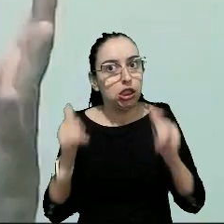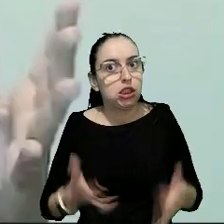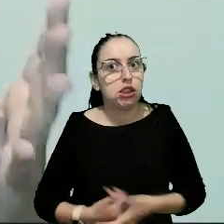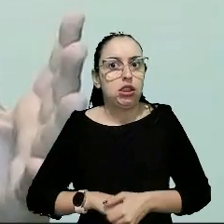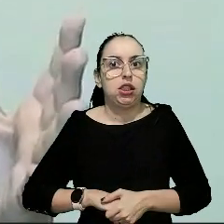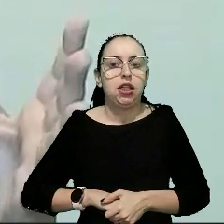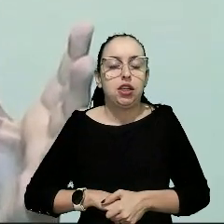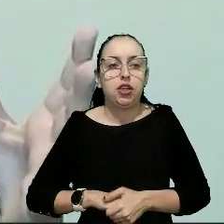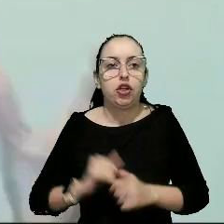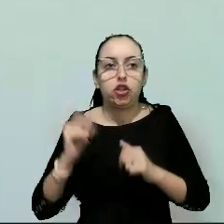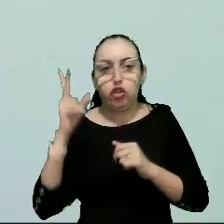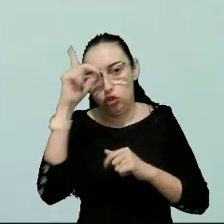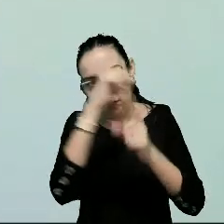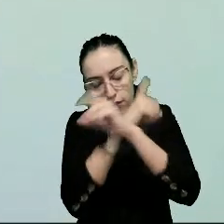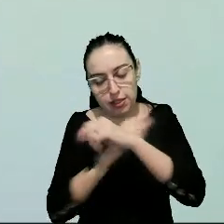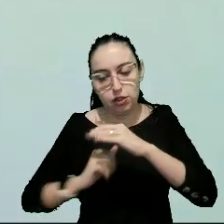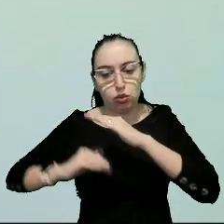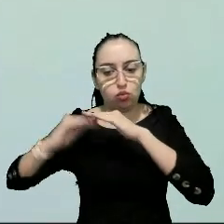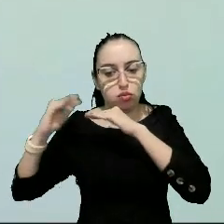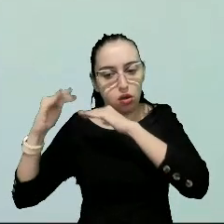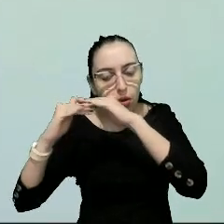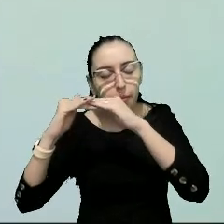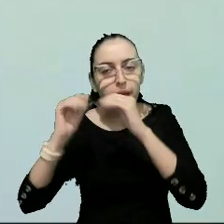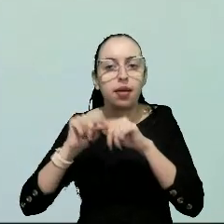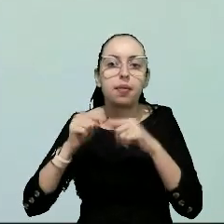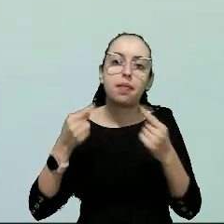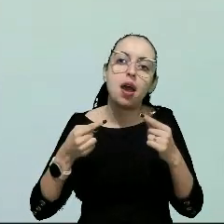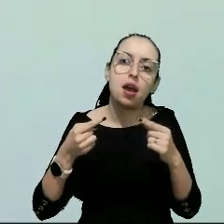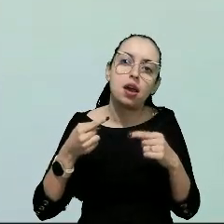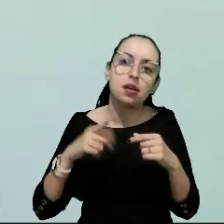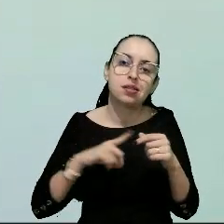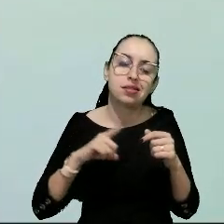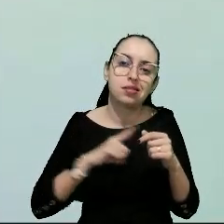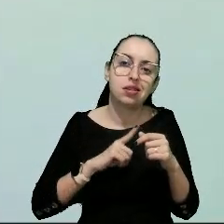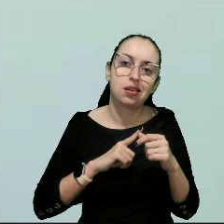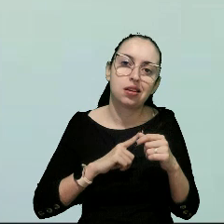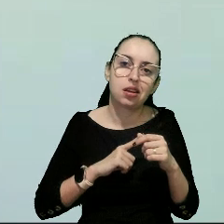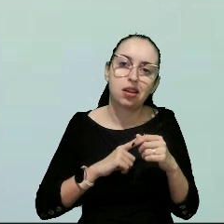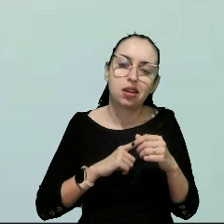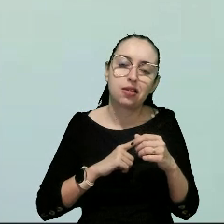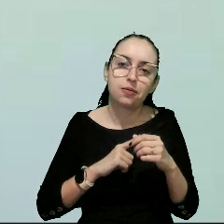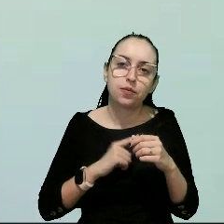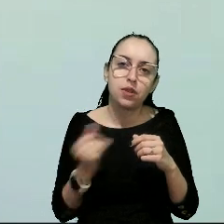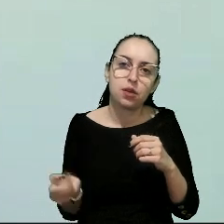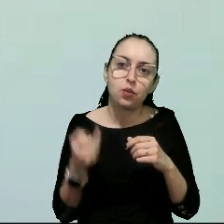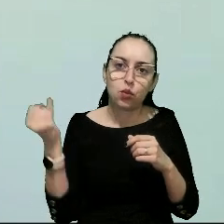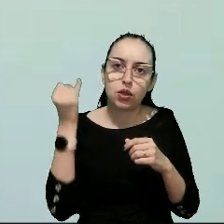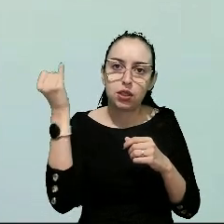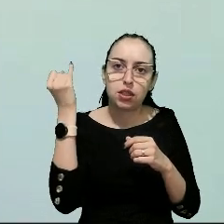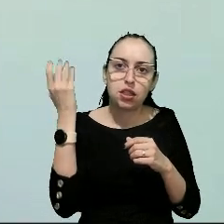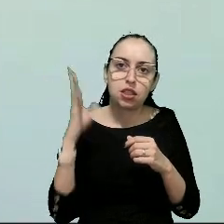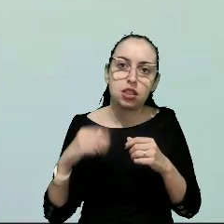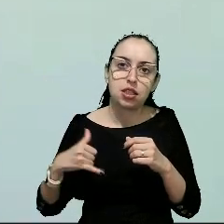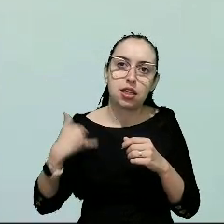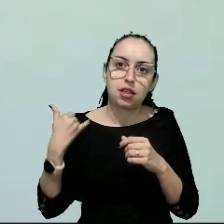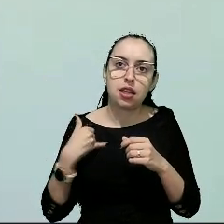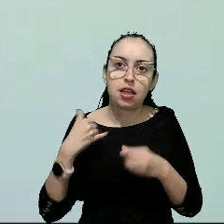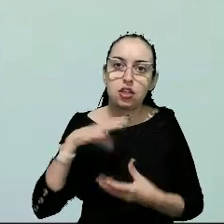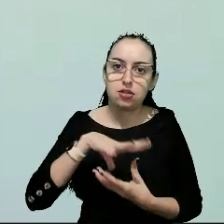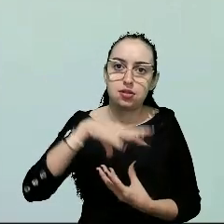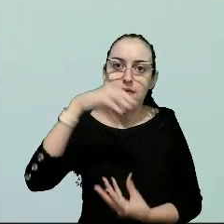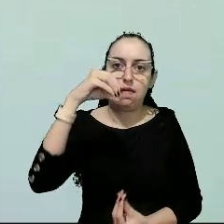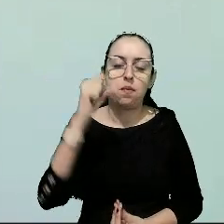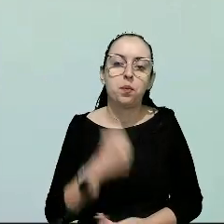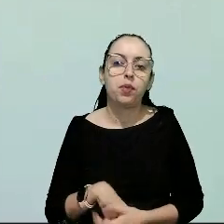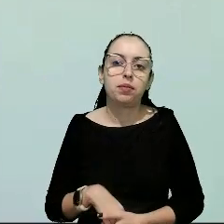difícil acompanhar. Mas tem algo, ela fala, que é muito mais importante para mim, que é a idade